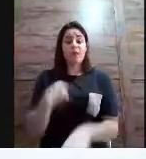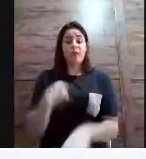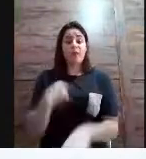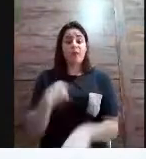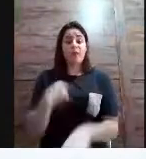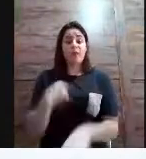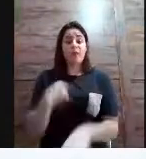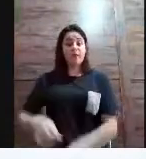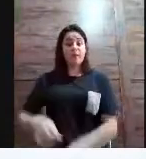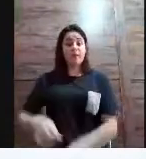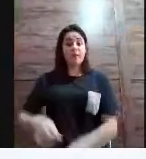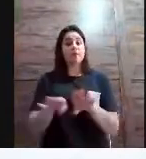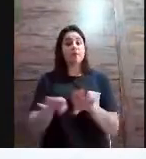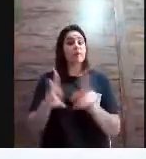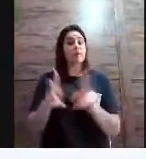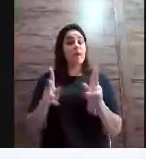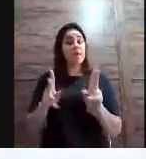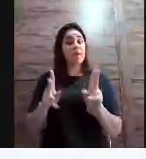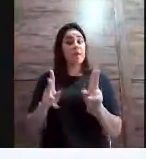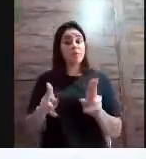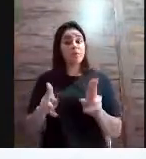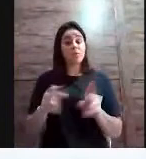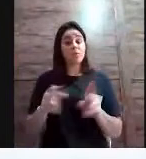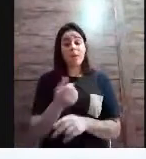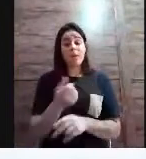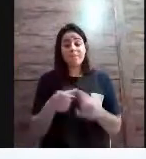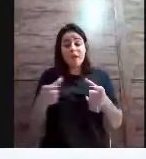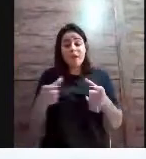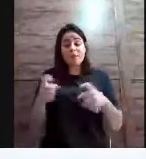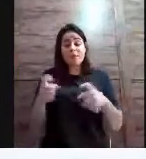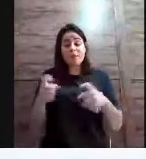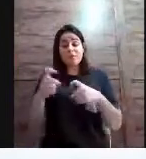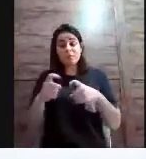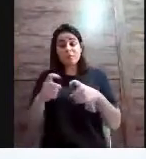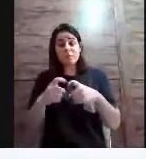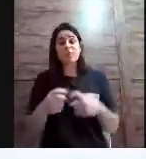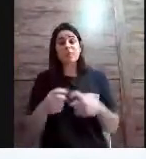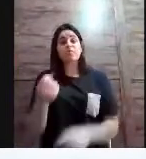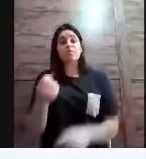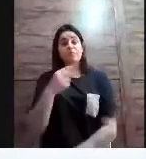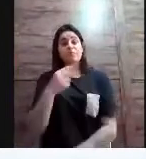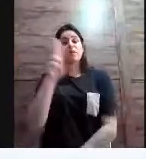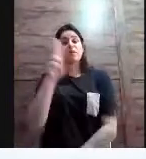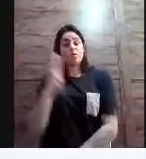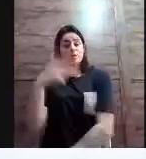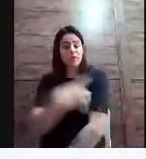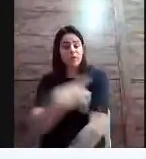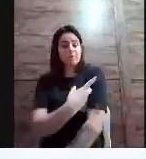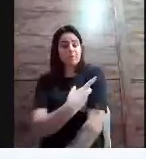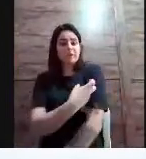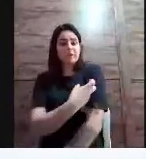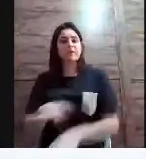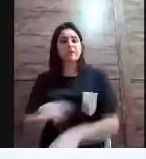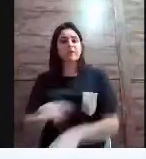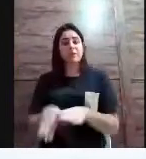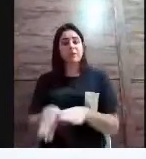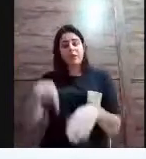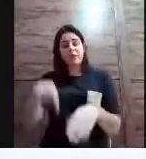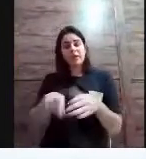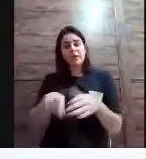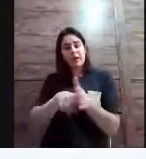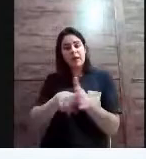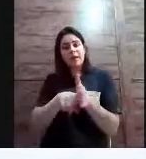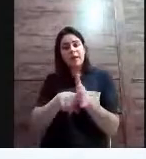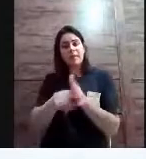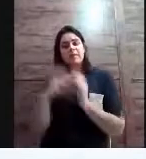inativado. Muitos médicos e profissionais de saúde tomaram, né, pessoal? É uma pesquisa aqui em Curitiba,